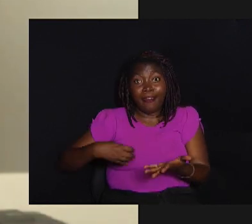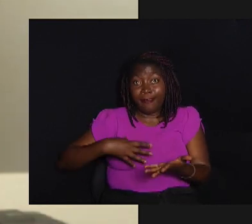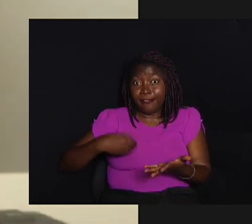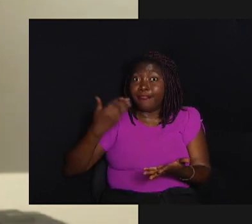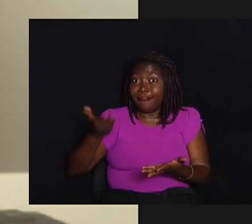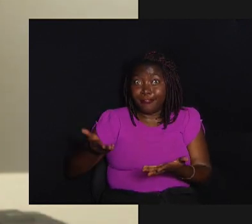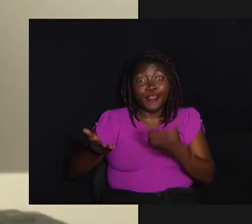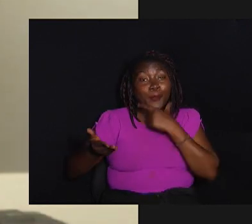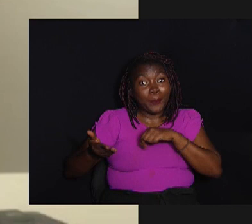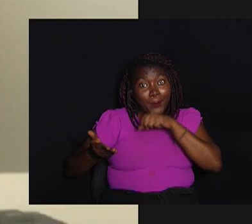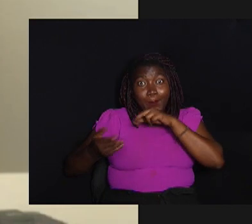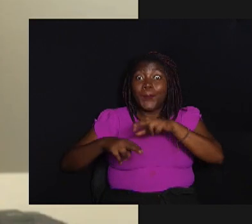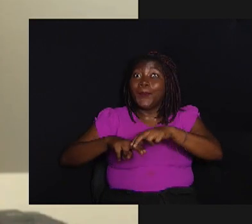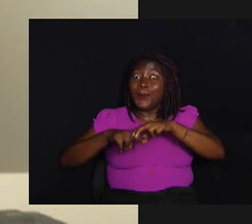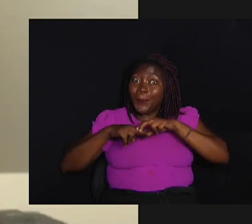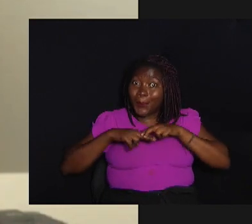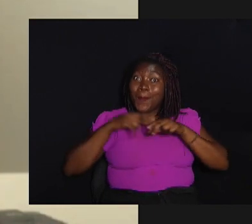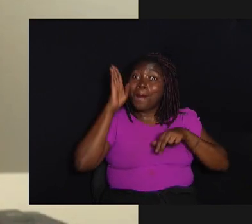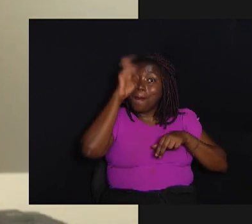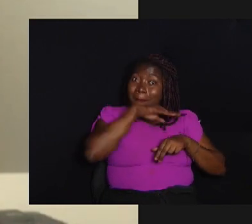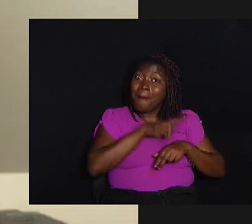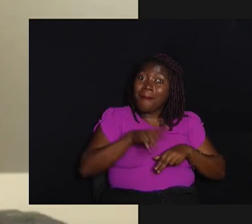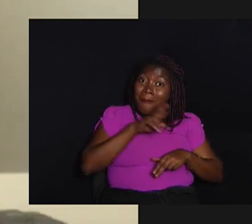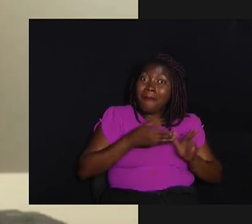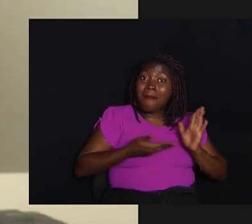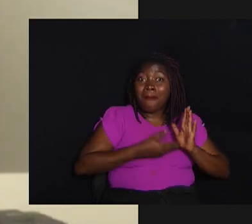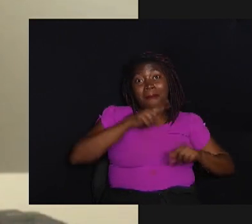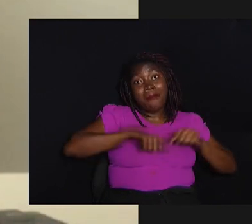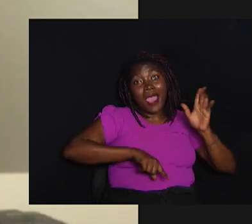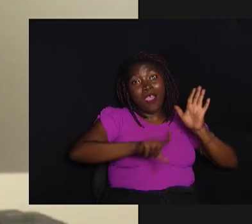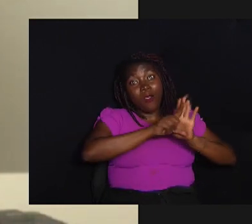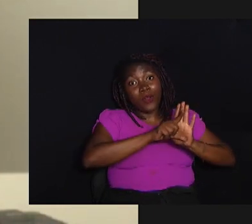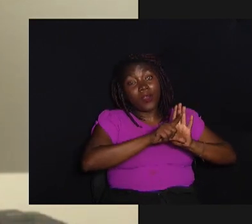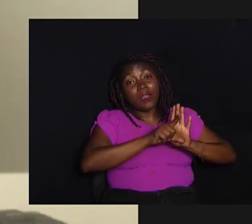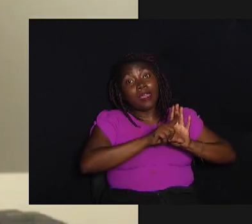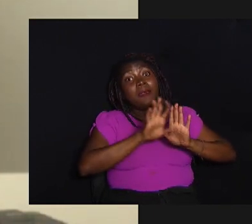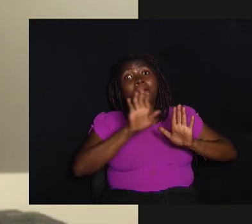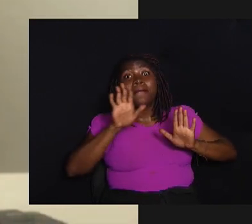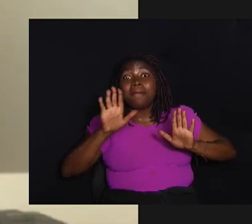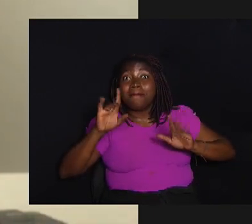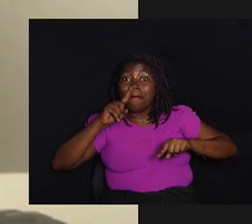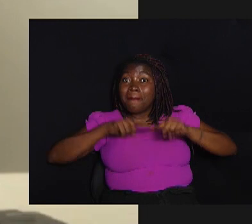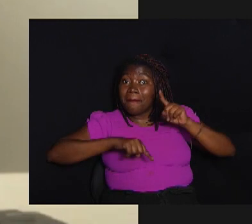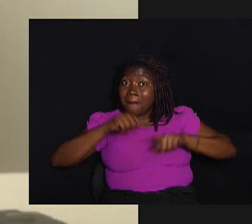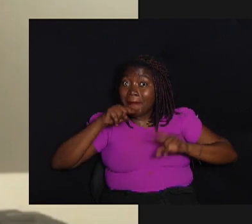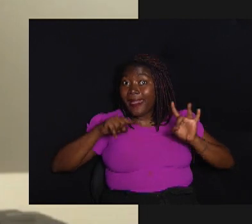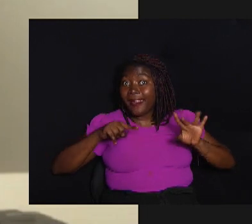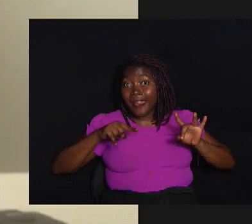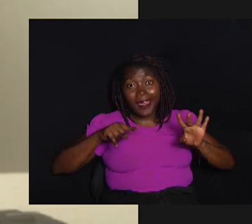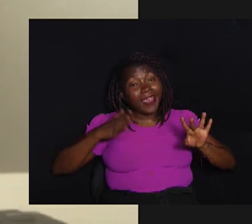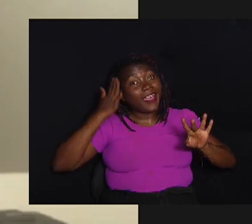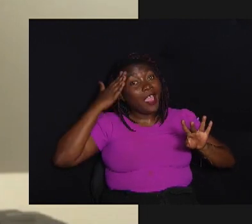genitor por conta desse mau uso desse dispositivo da lei. Mas é também um dispositivo, né, isolado. A gente tem tantos outros